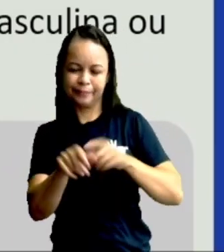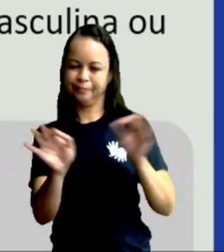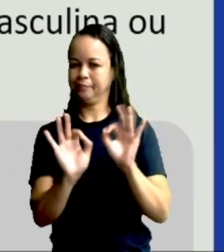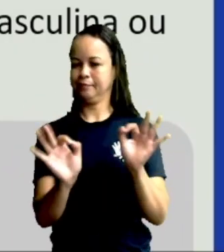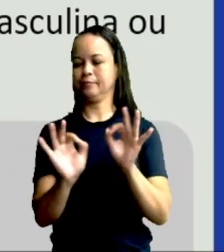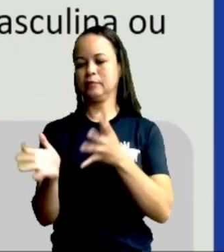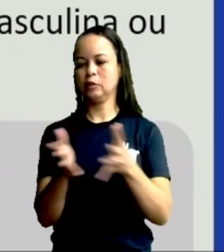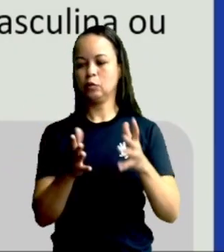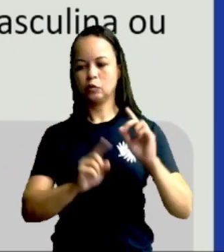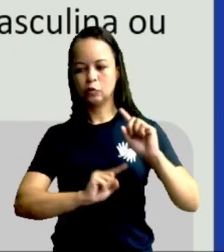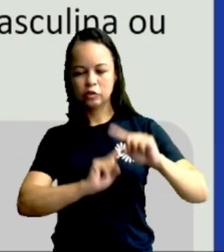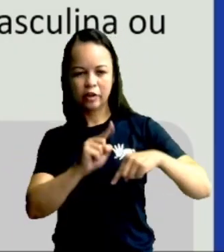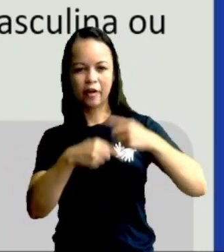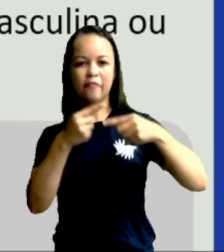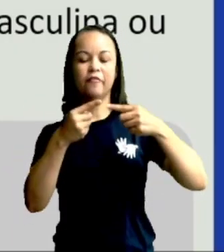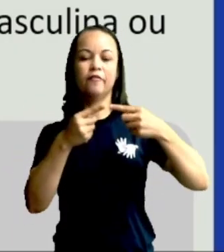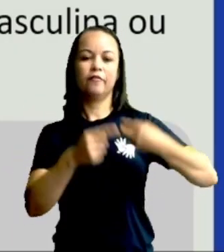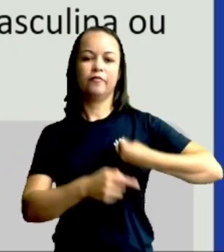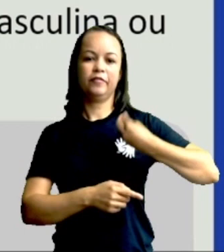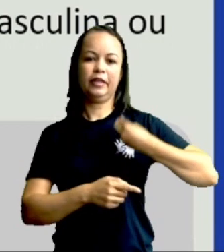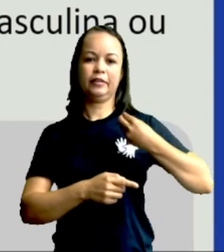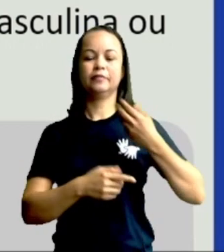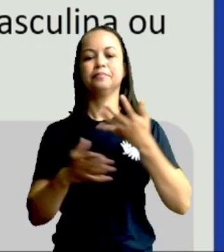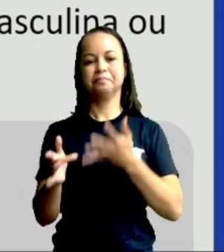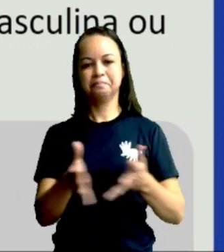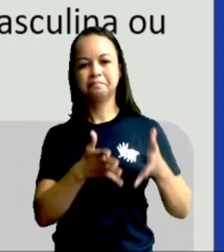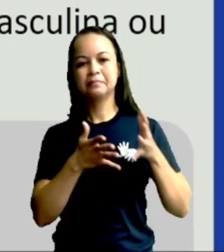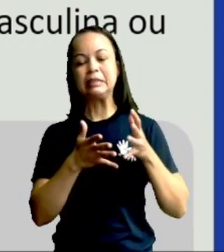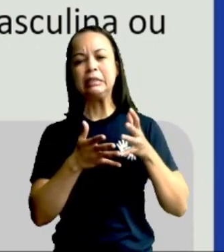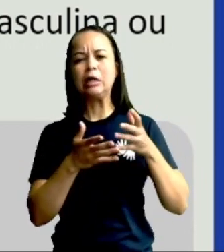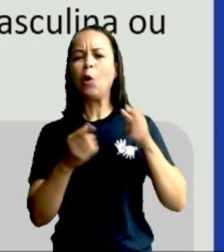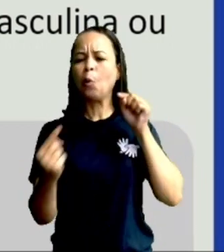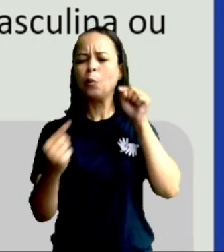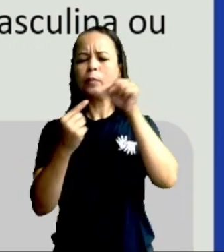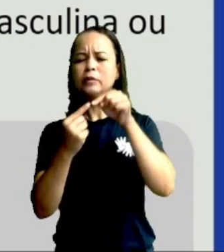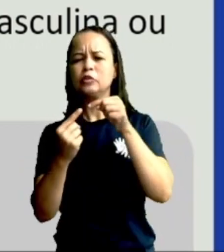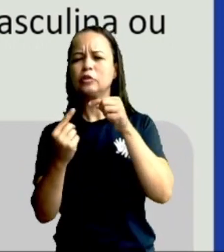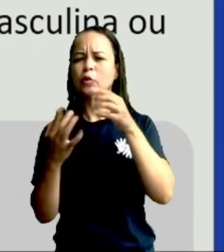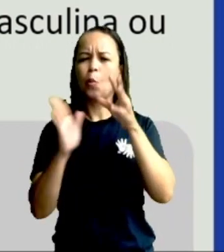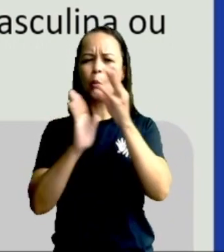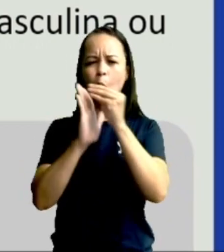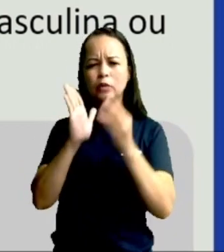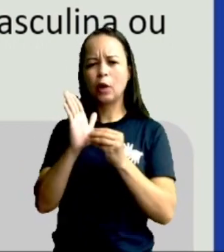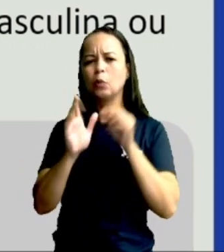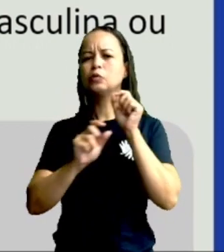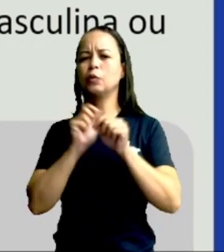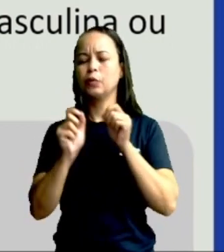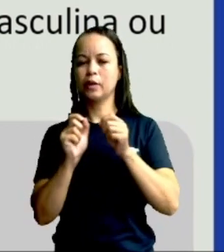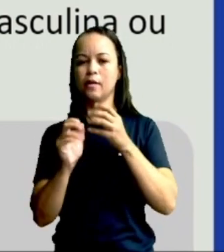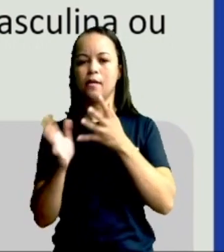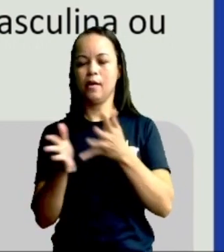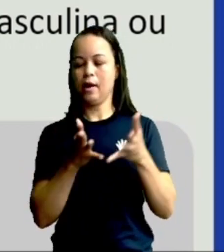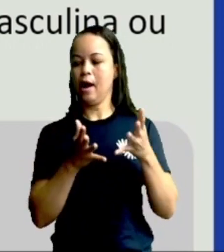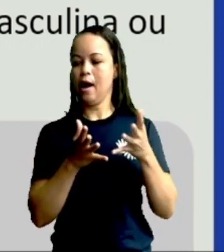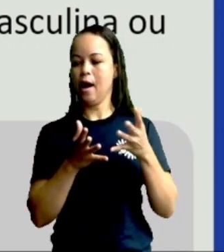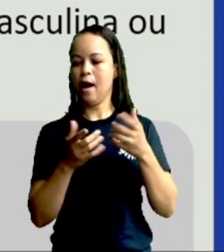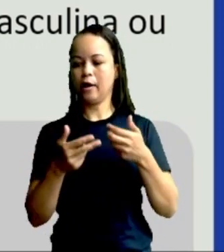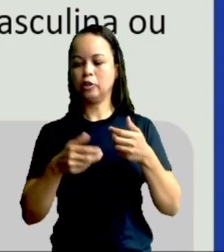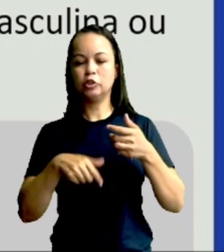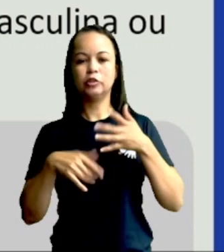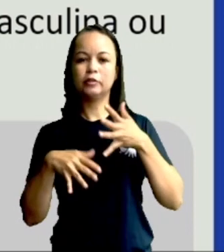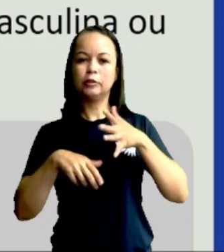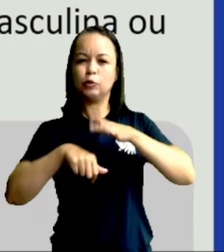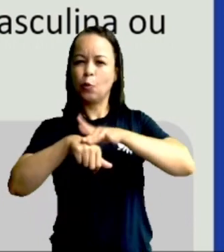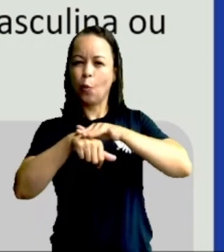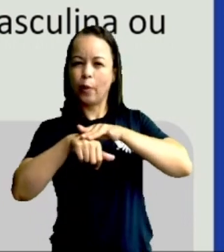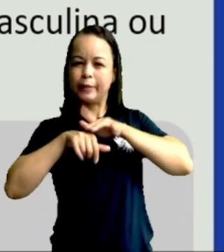eixo é vida e evolução. Qual é o nosso objeto do conhecimento barra conteúdo? As infecções sexualmente